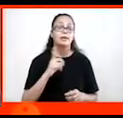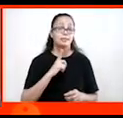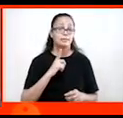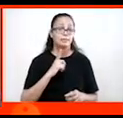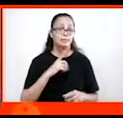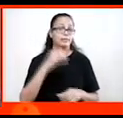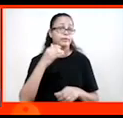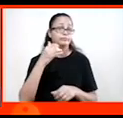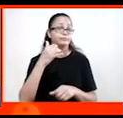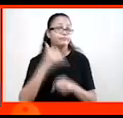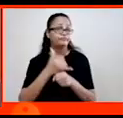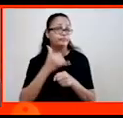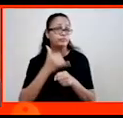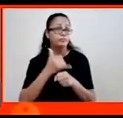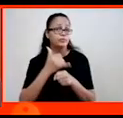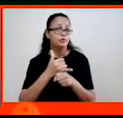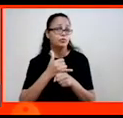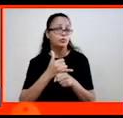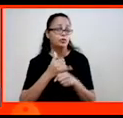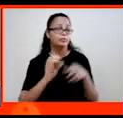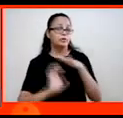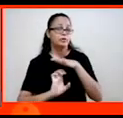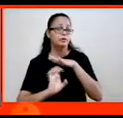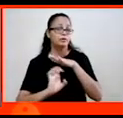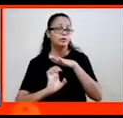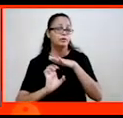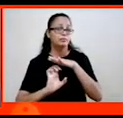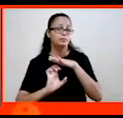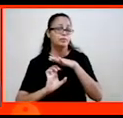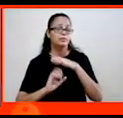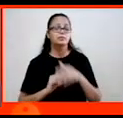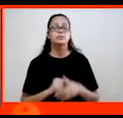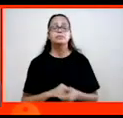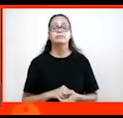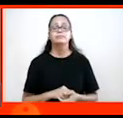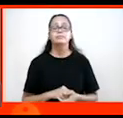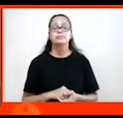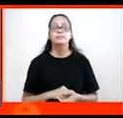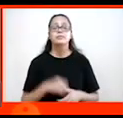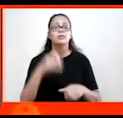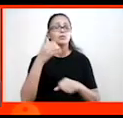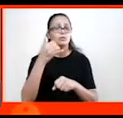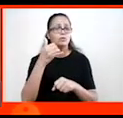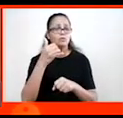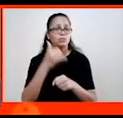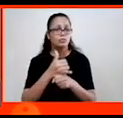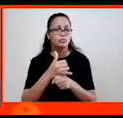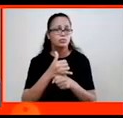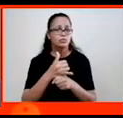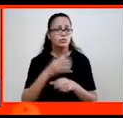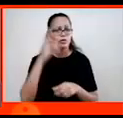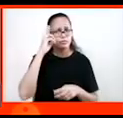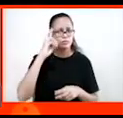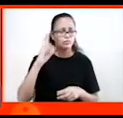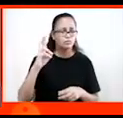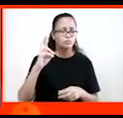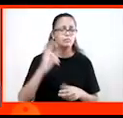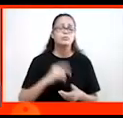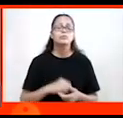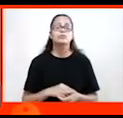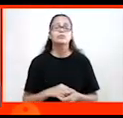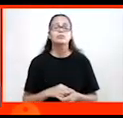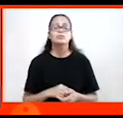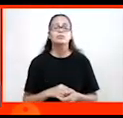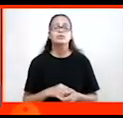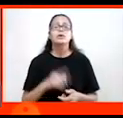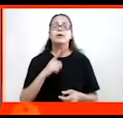um empresário capitalista, diríamos assim, nos dias atuais, né? Esse proprietário ele detinha as ferramentas